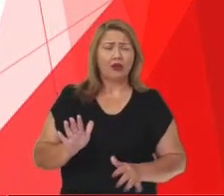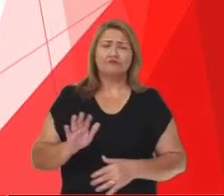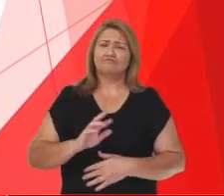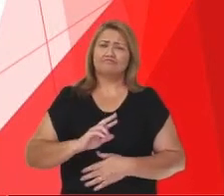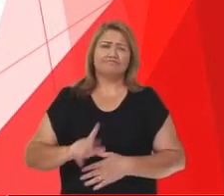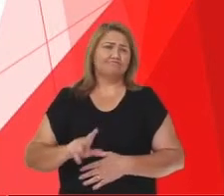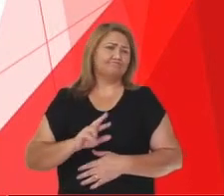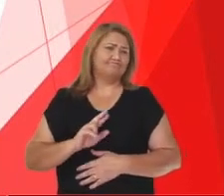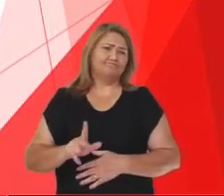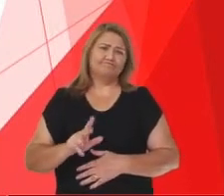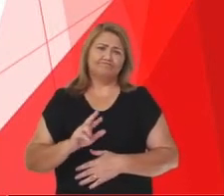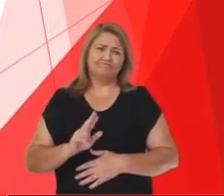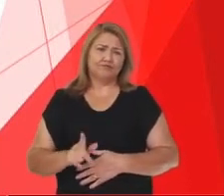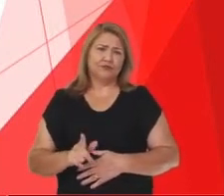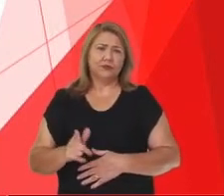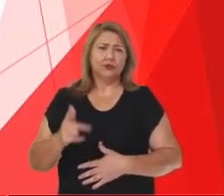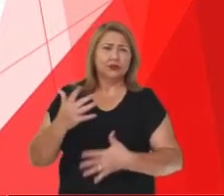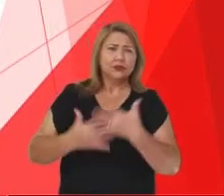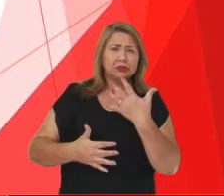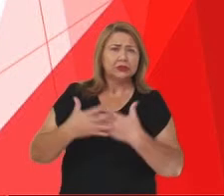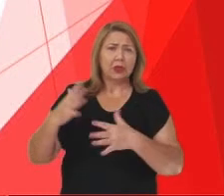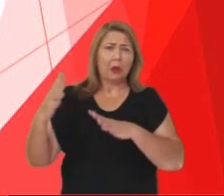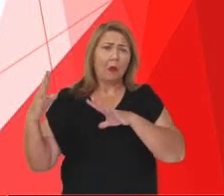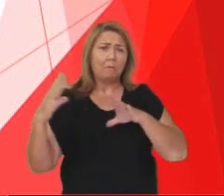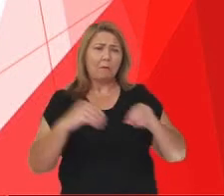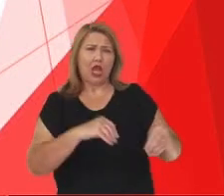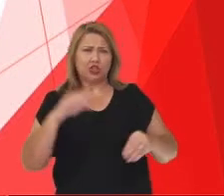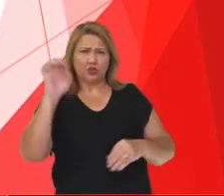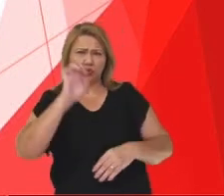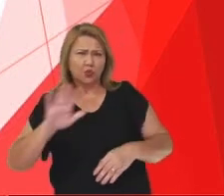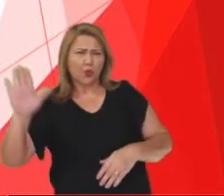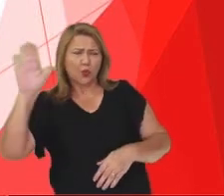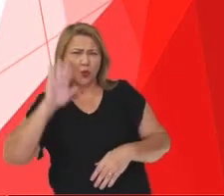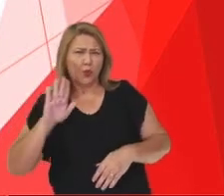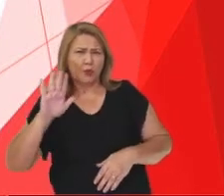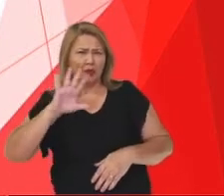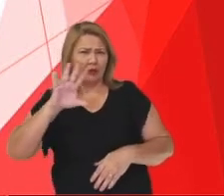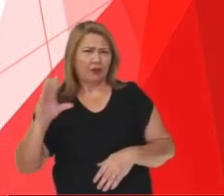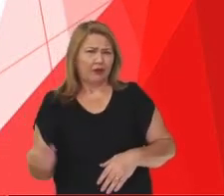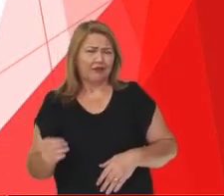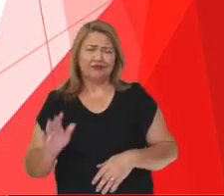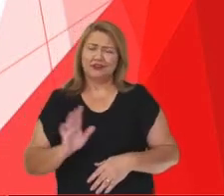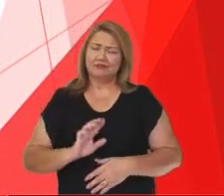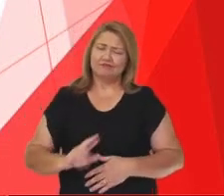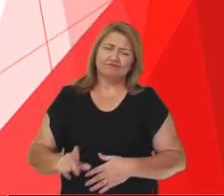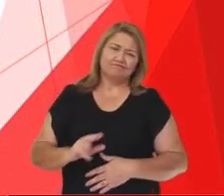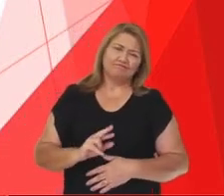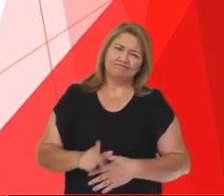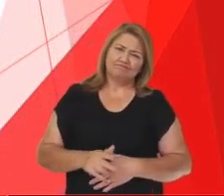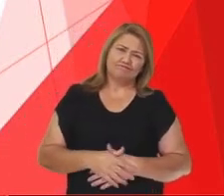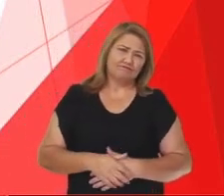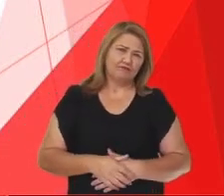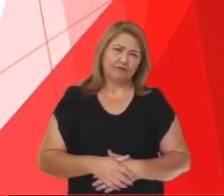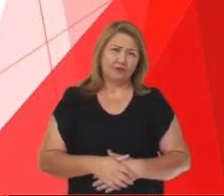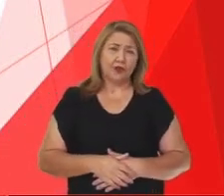não temos mais a interferência dos europeus em território africano. Não foi bem assim.